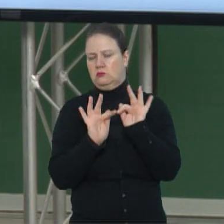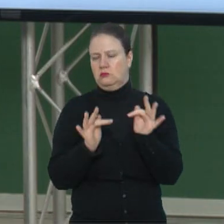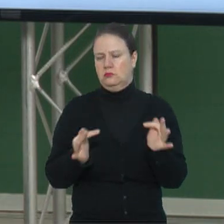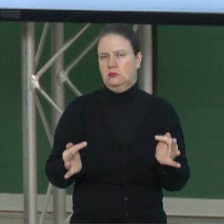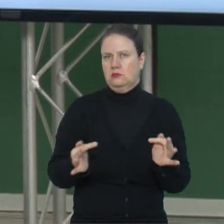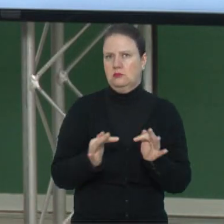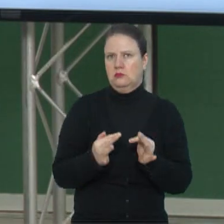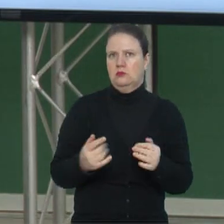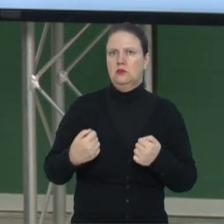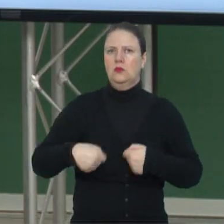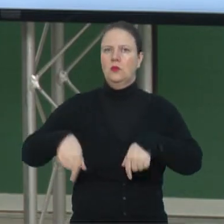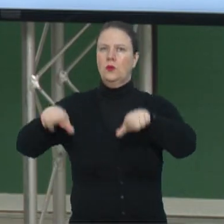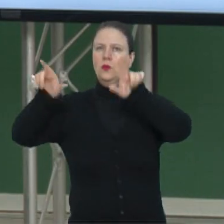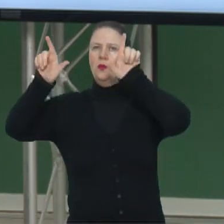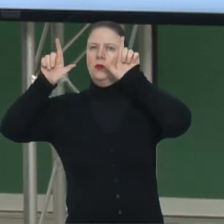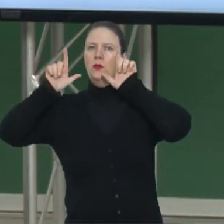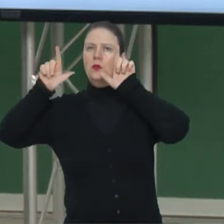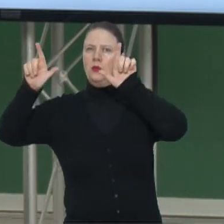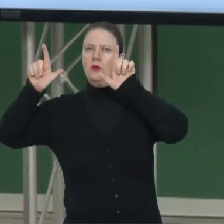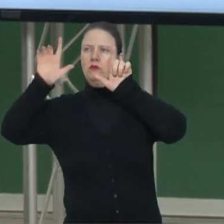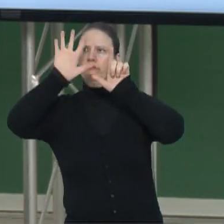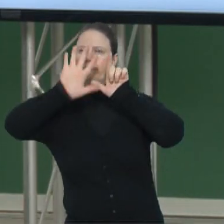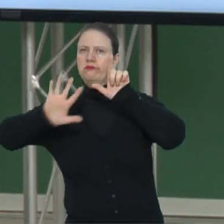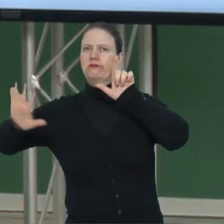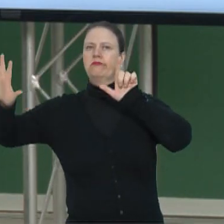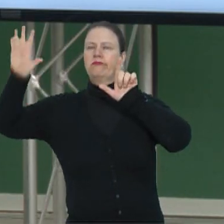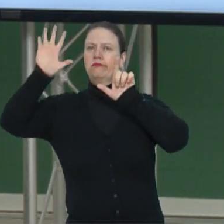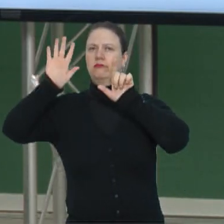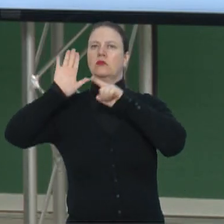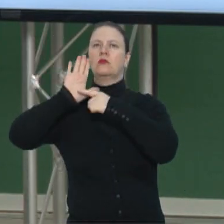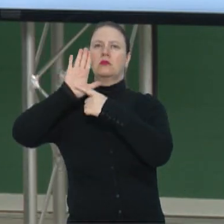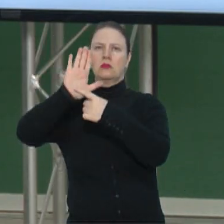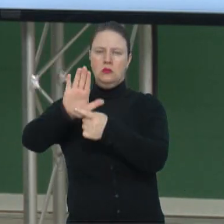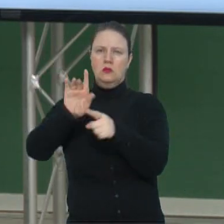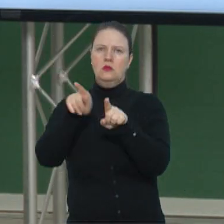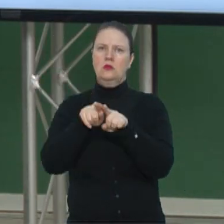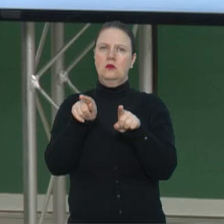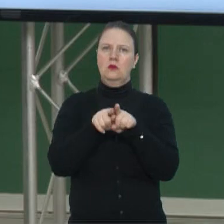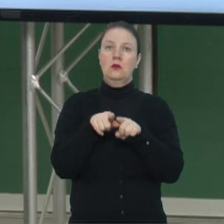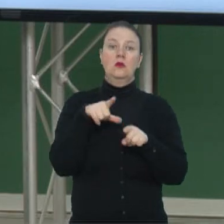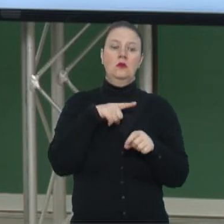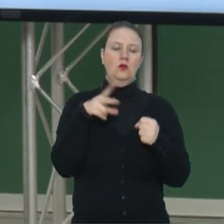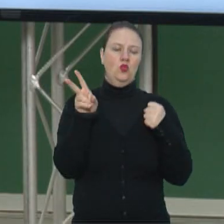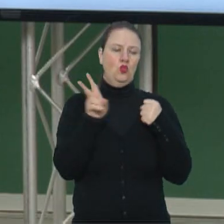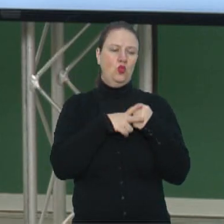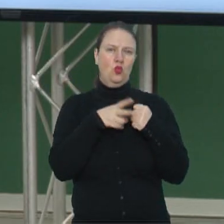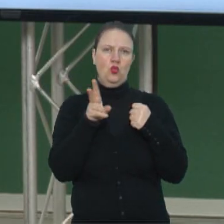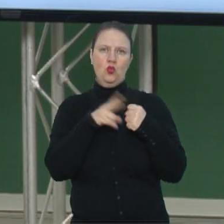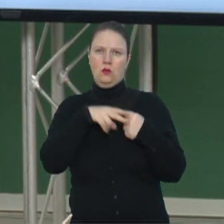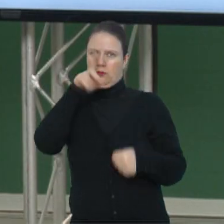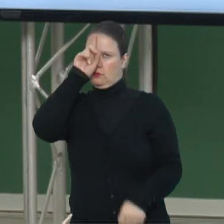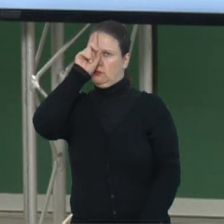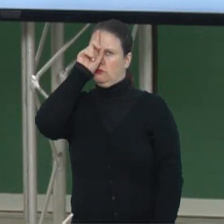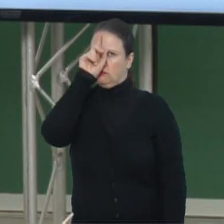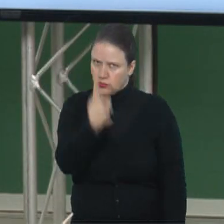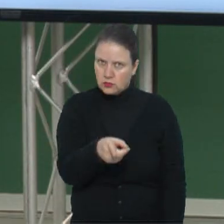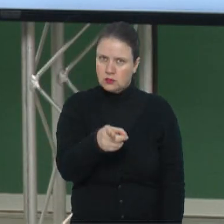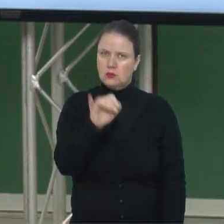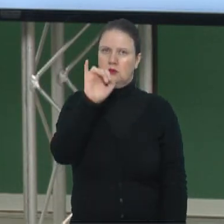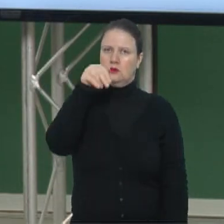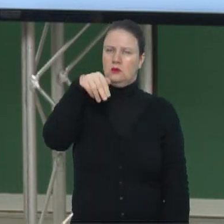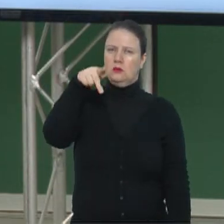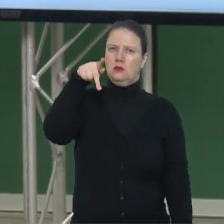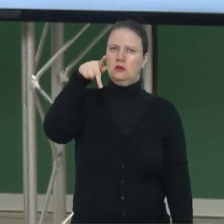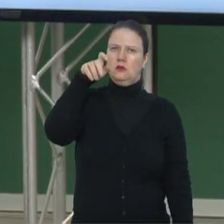bastante figuras, tem a linguagem verbal e não verbal, existem os verbos no imperativo, né? Então, dizendo